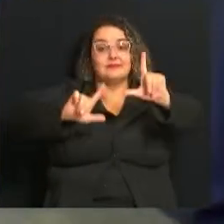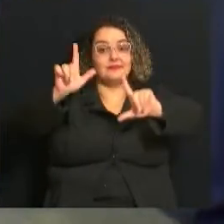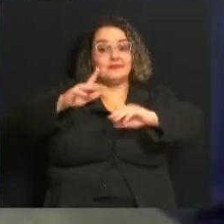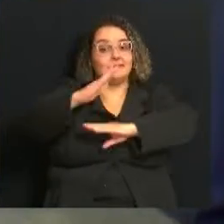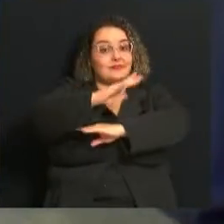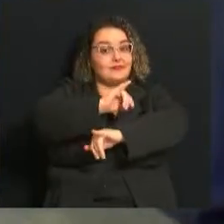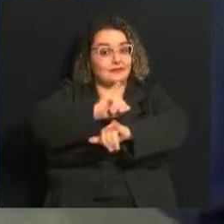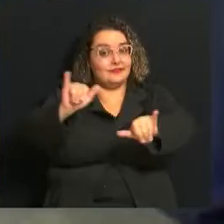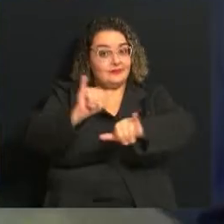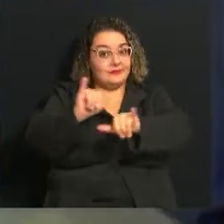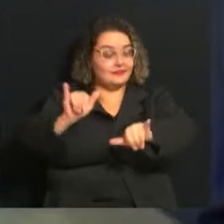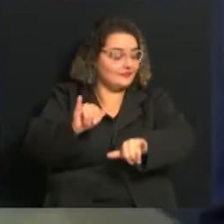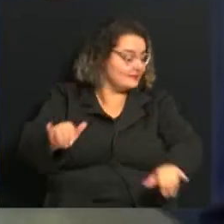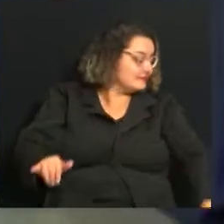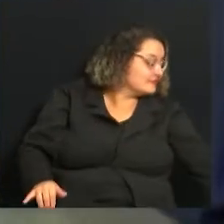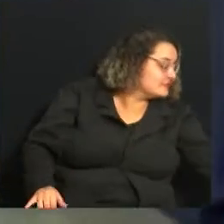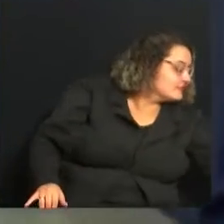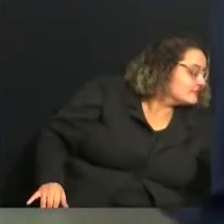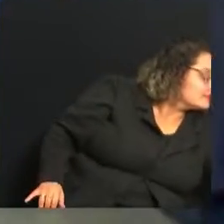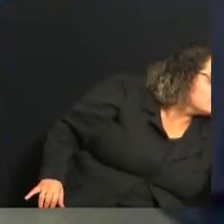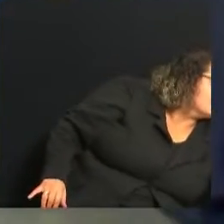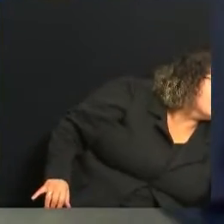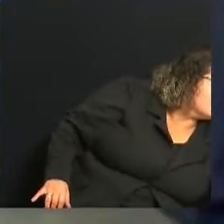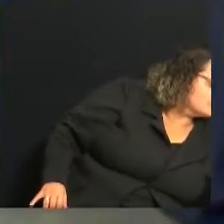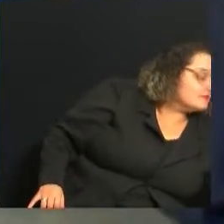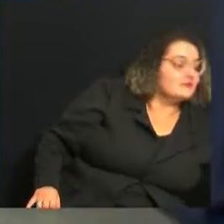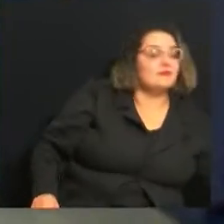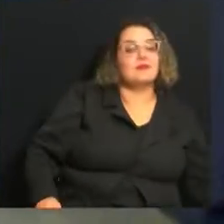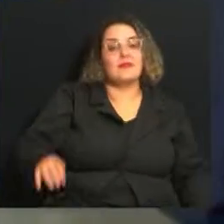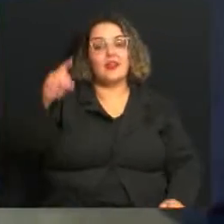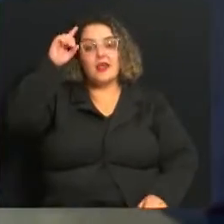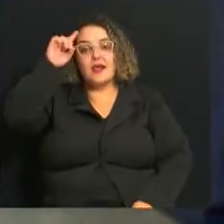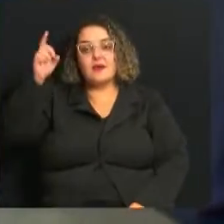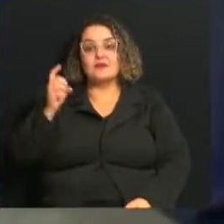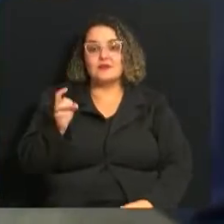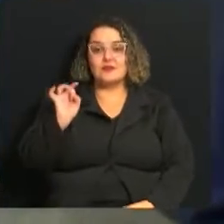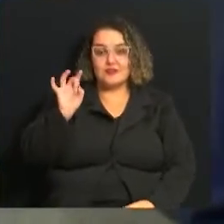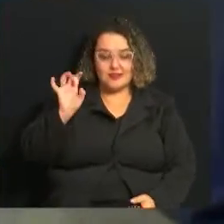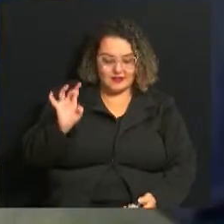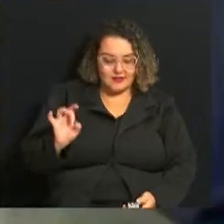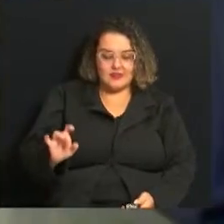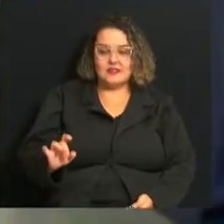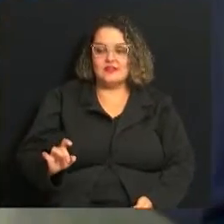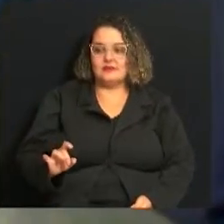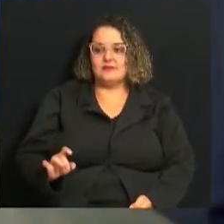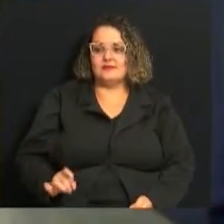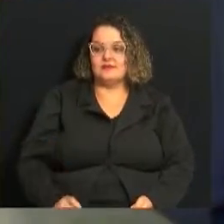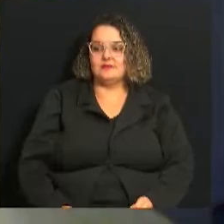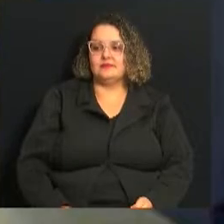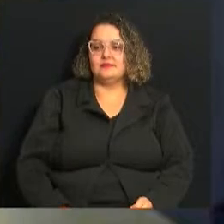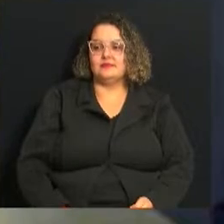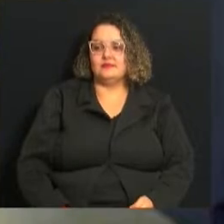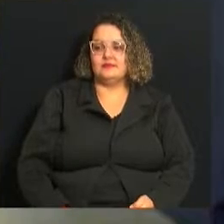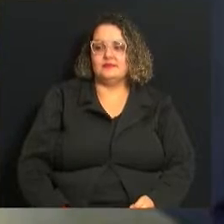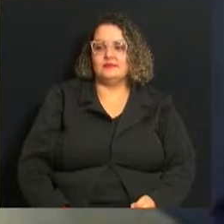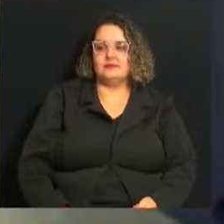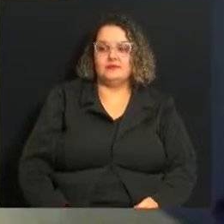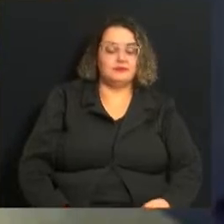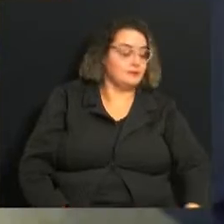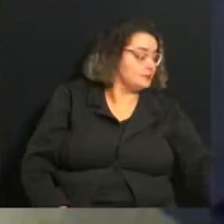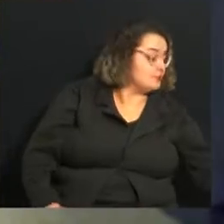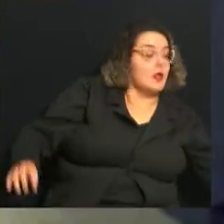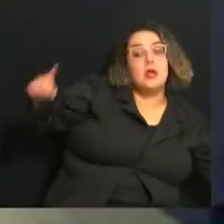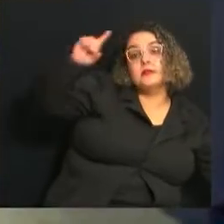disse, realmente é um dia muito especial, hoje está sendo comemorado aqui, não é? Essa data